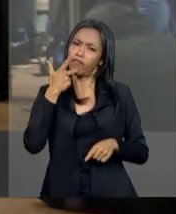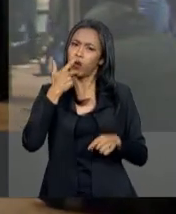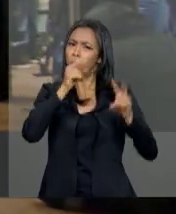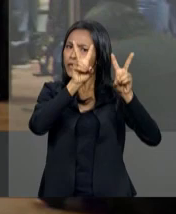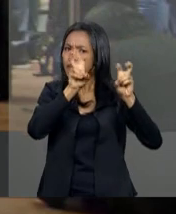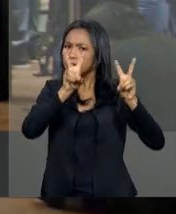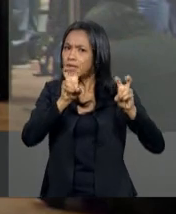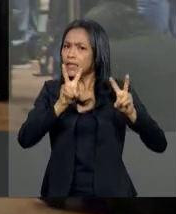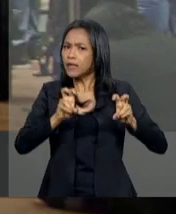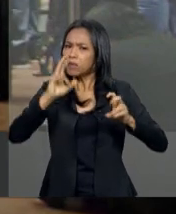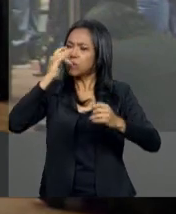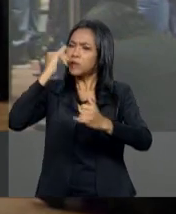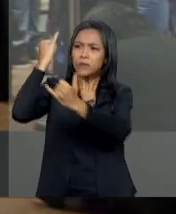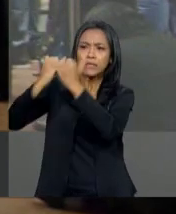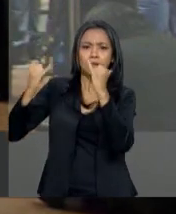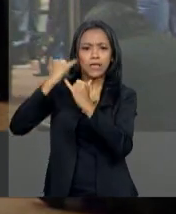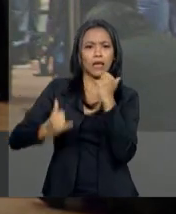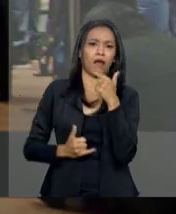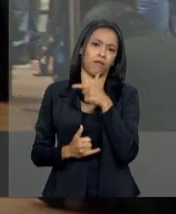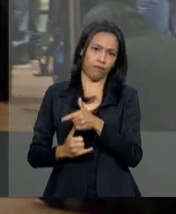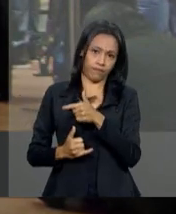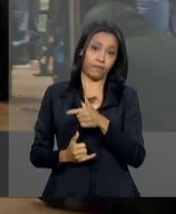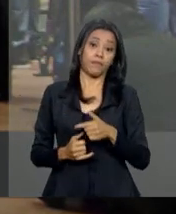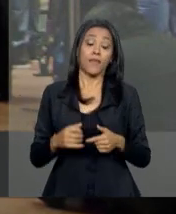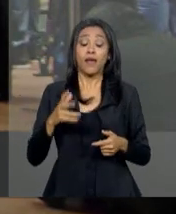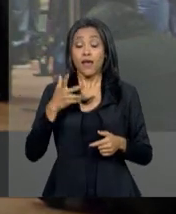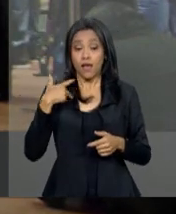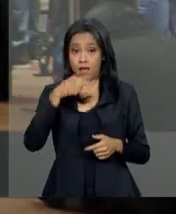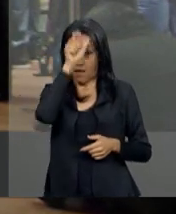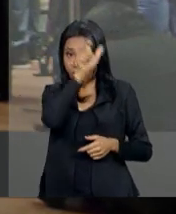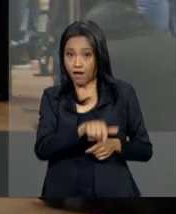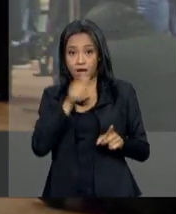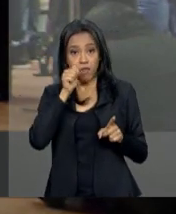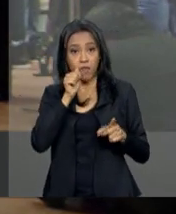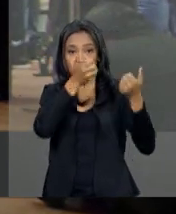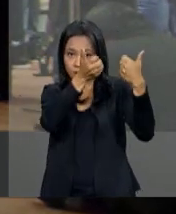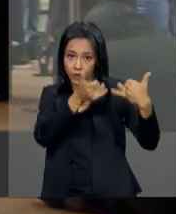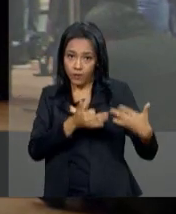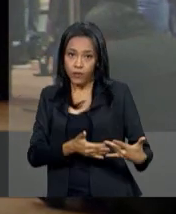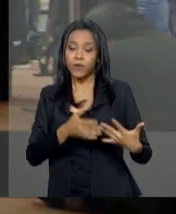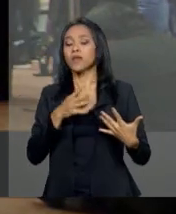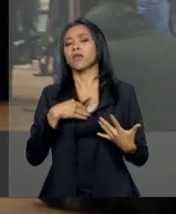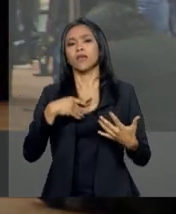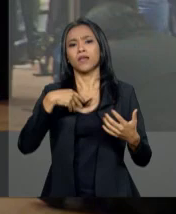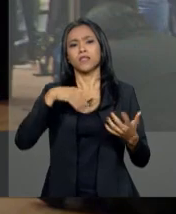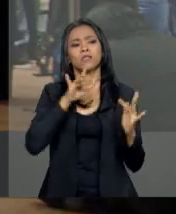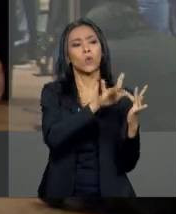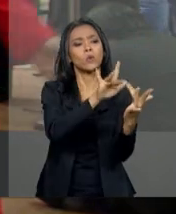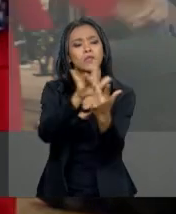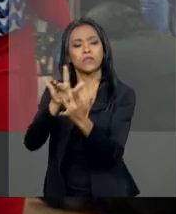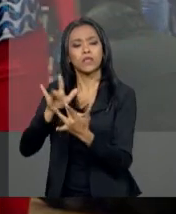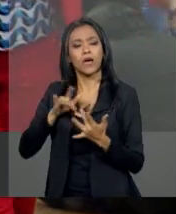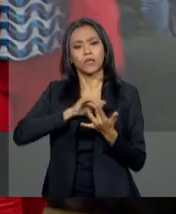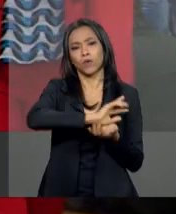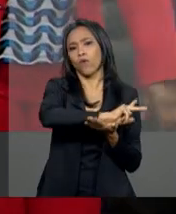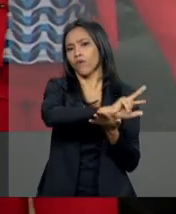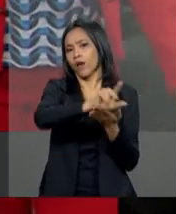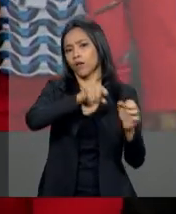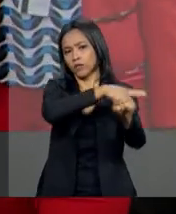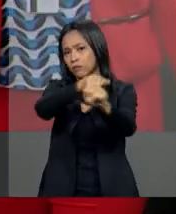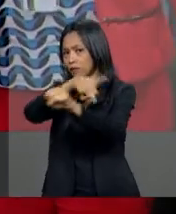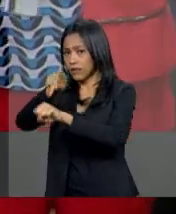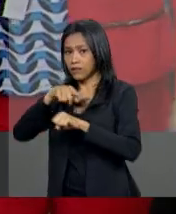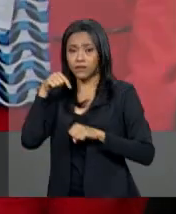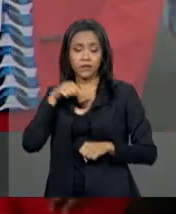parecidos ela falou que o multilateralismo é a única resposta aí para a solução dos temas globais